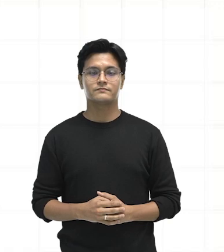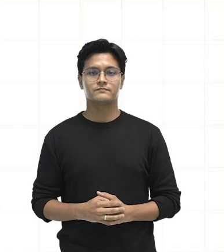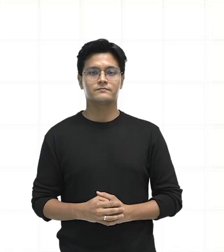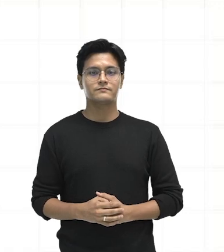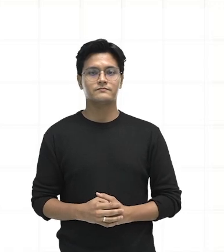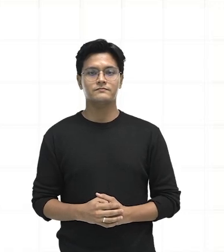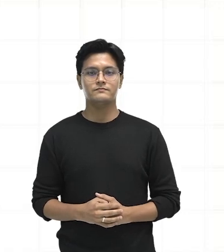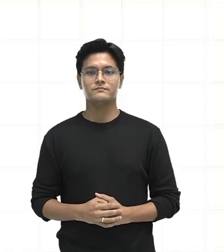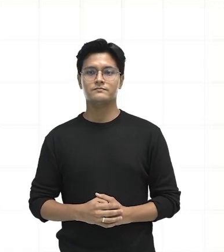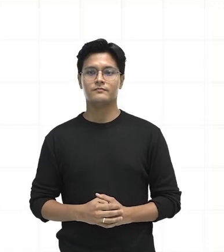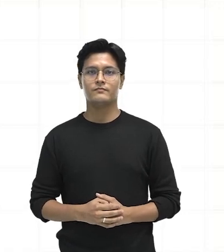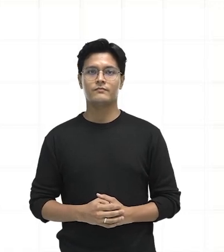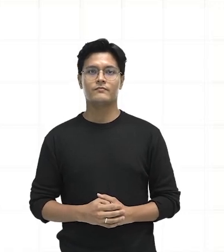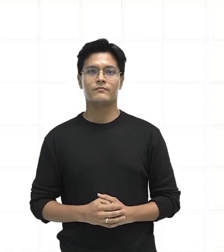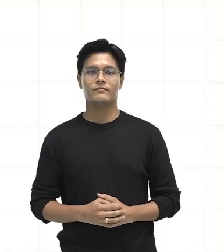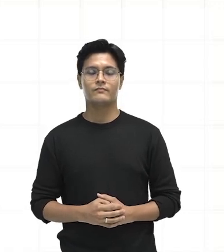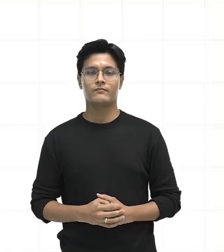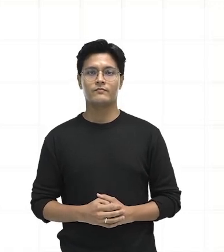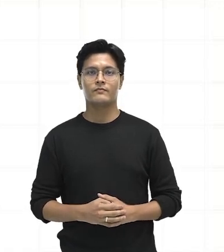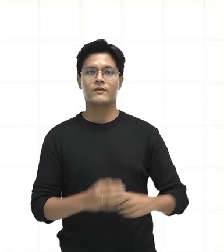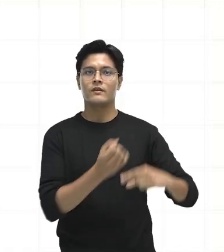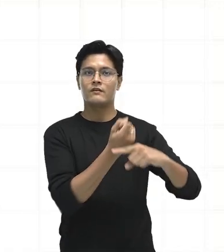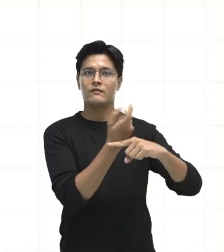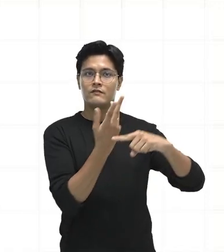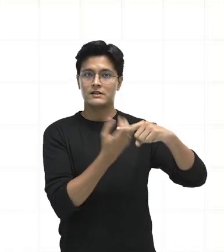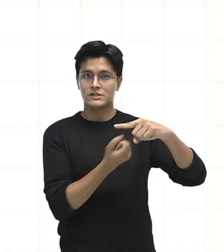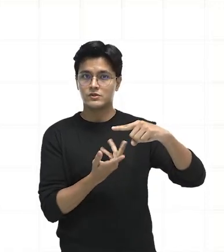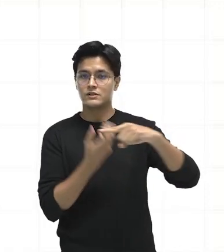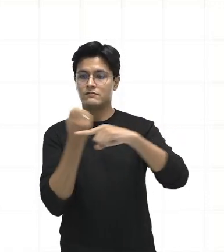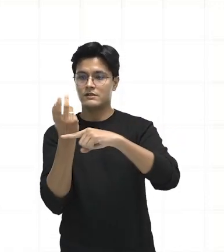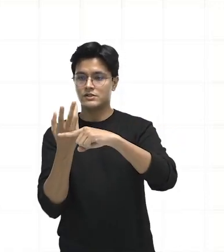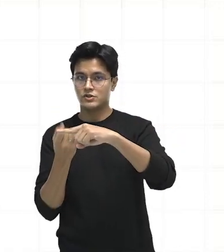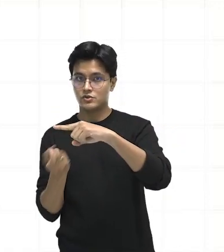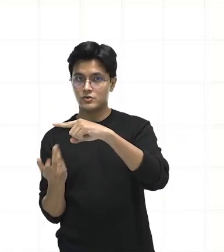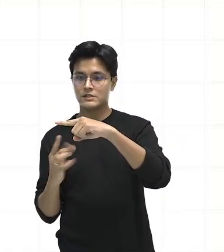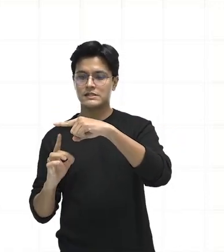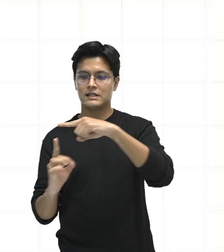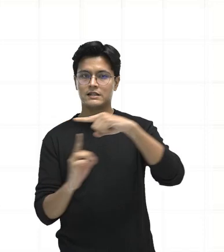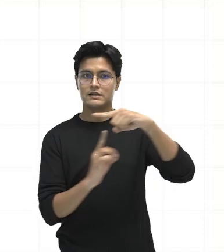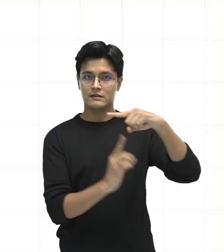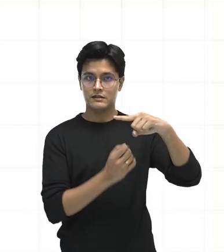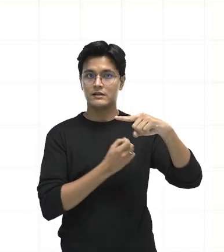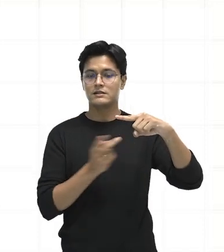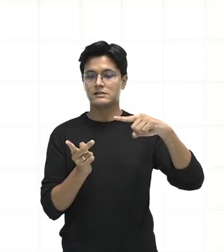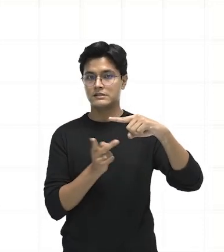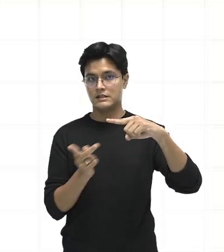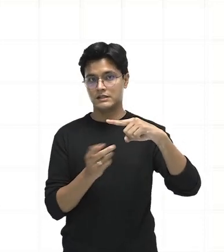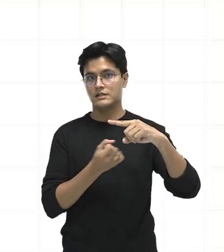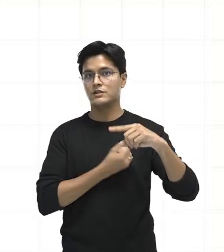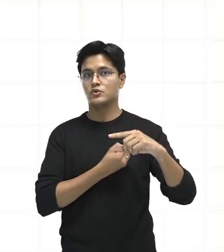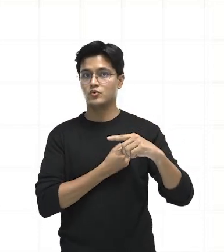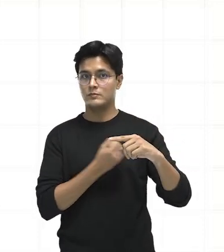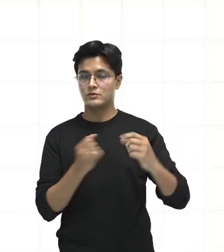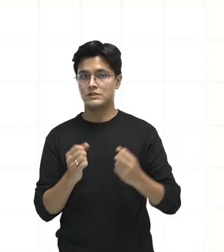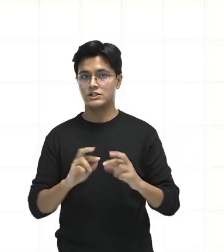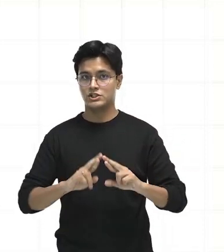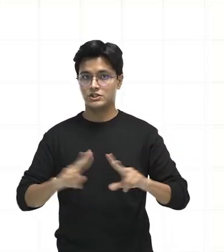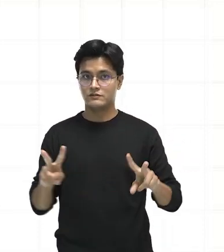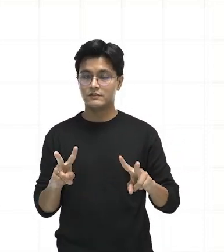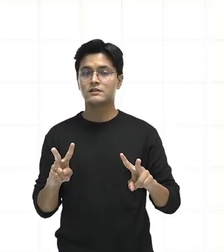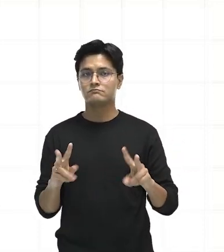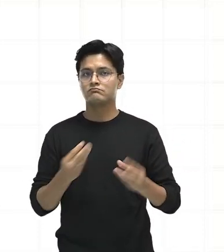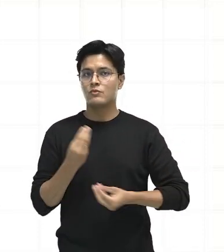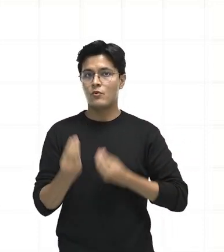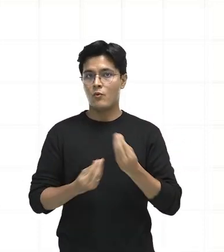Comparação de frações com denominadores diferentes. Agora sim, ó. Para comparar frações com denominadores